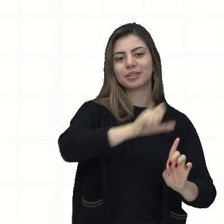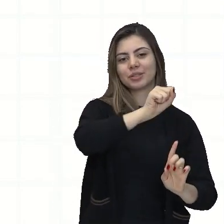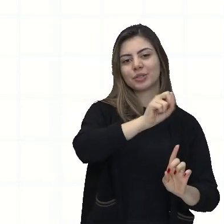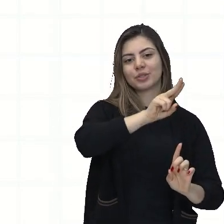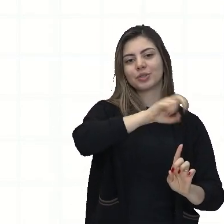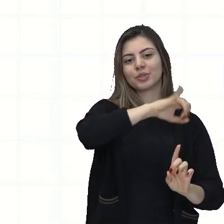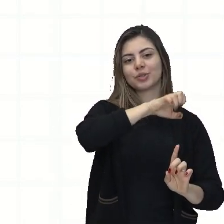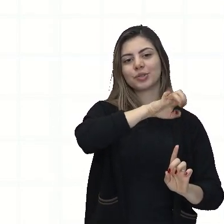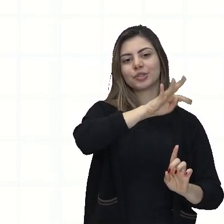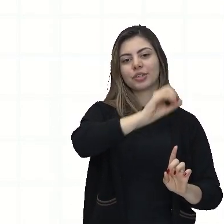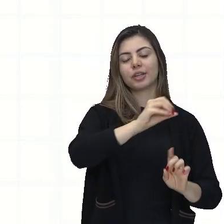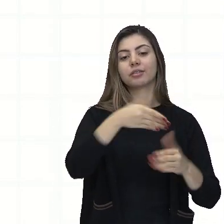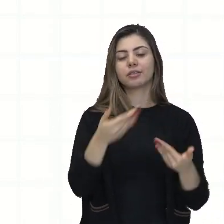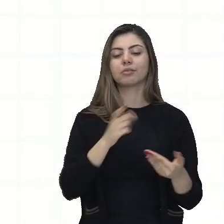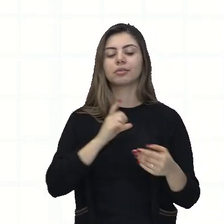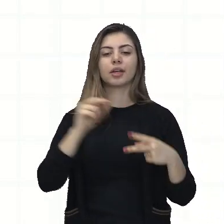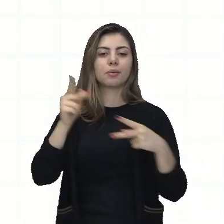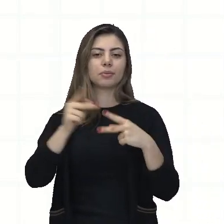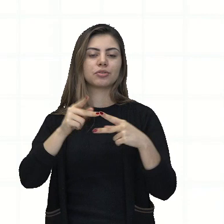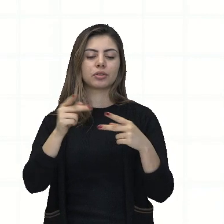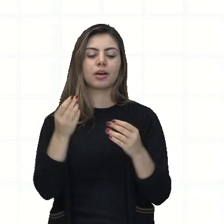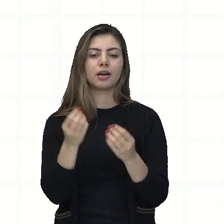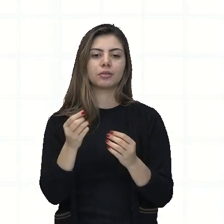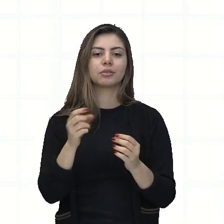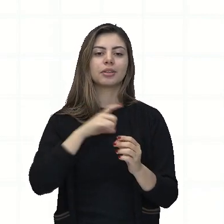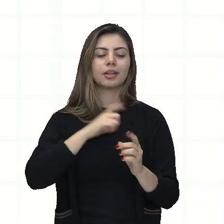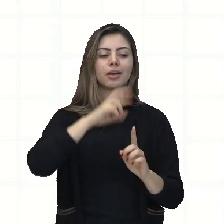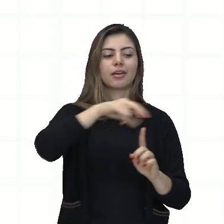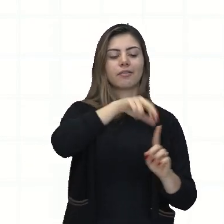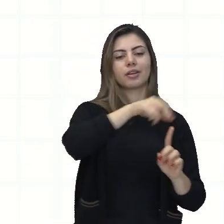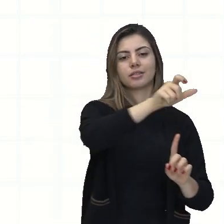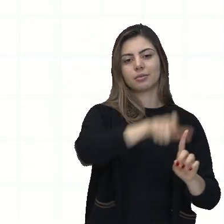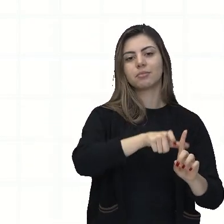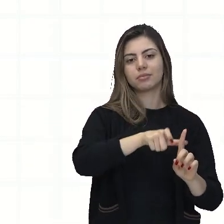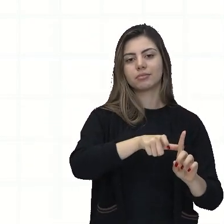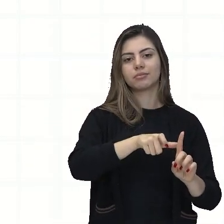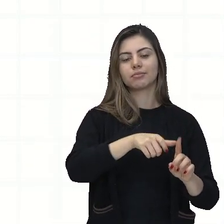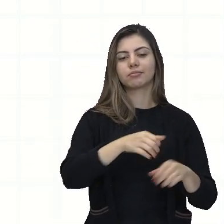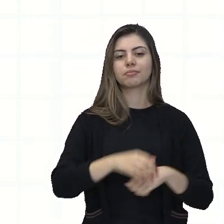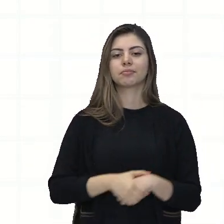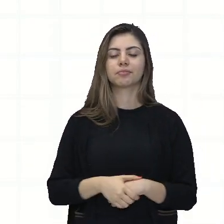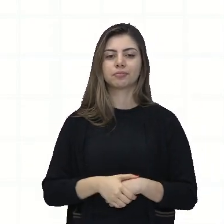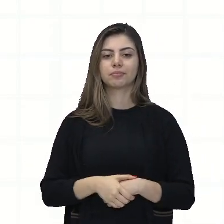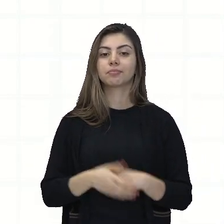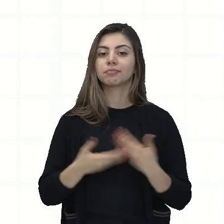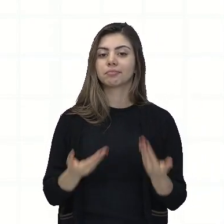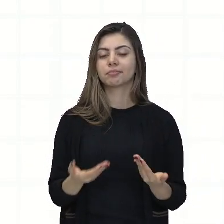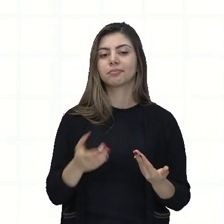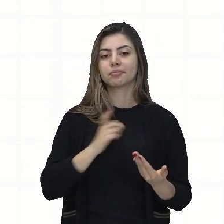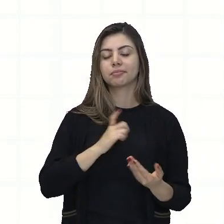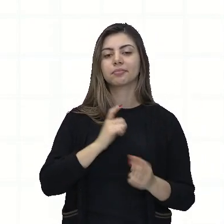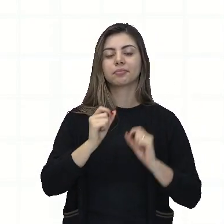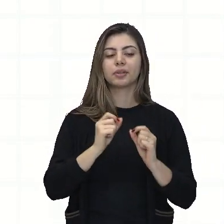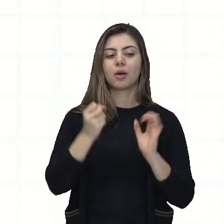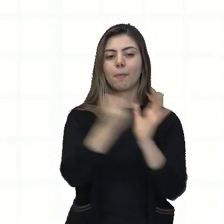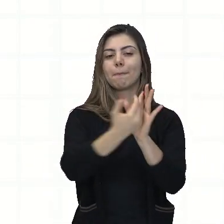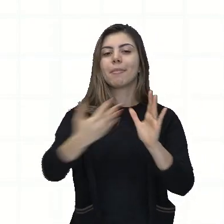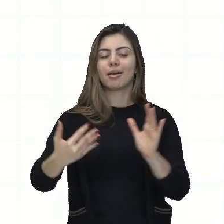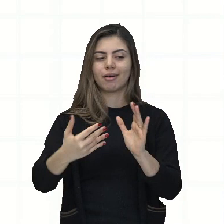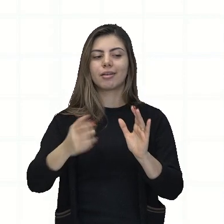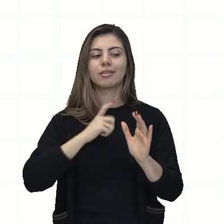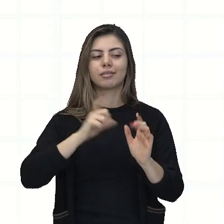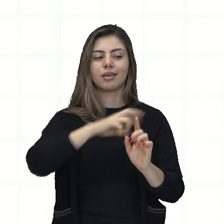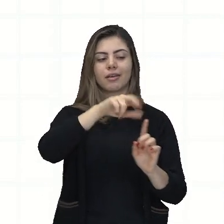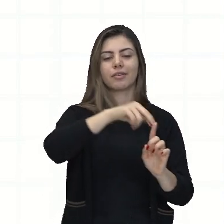predicado, que no caso é um predicado nominal. Por que um predicado nominal? Porque eu estou atribuindo uma característica a esse